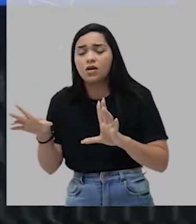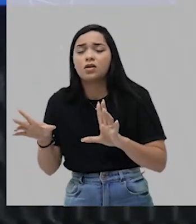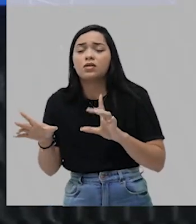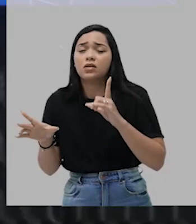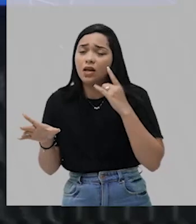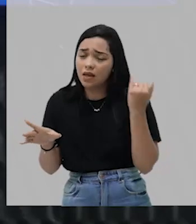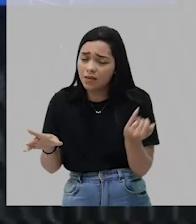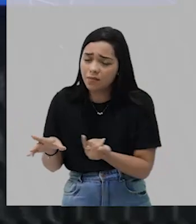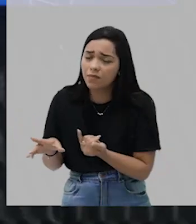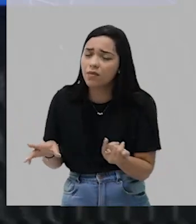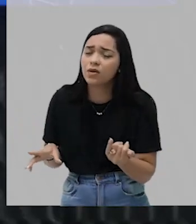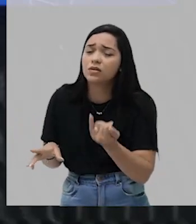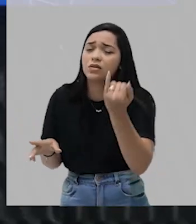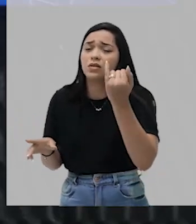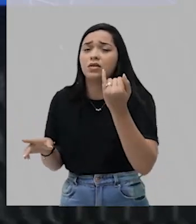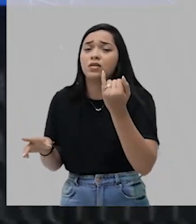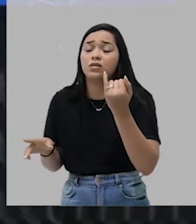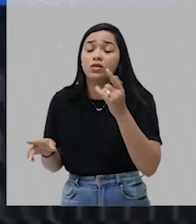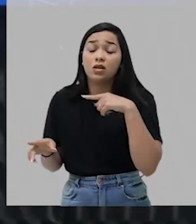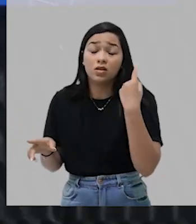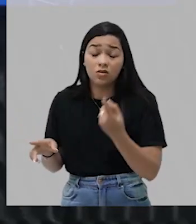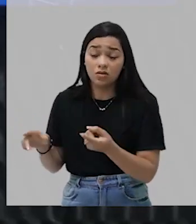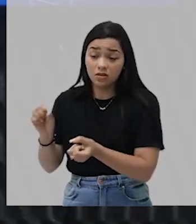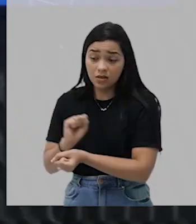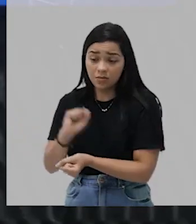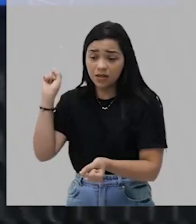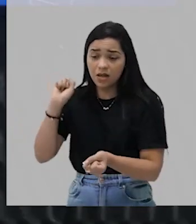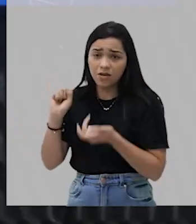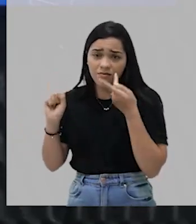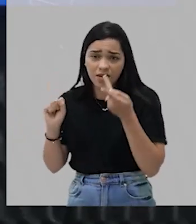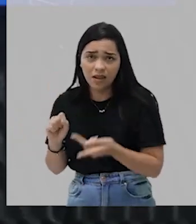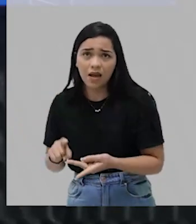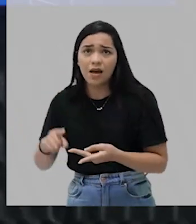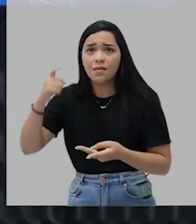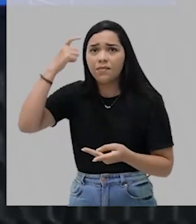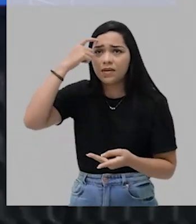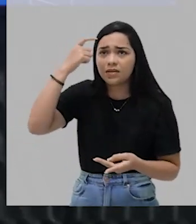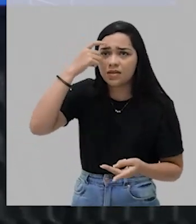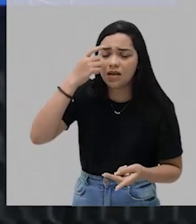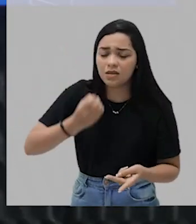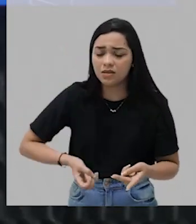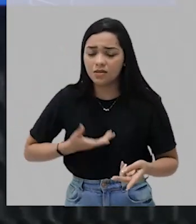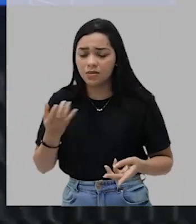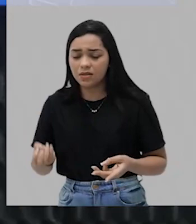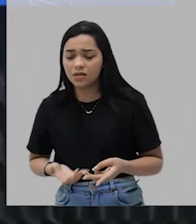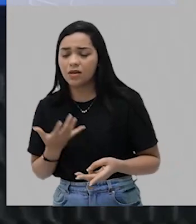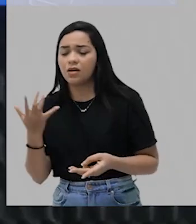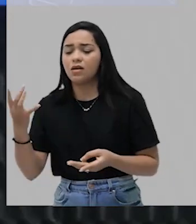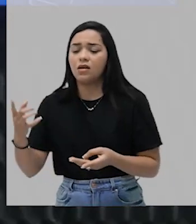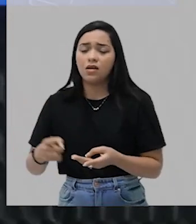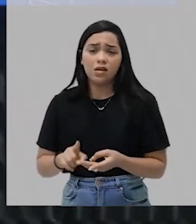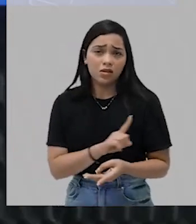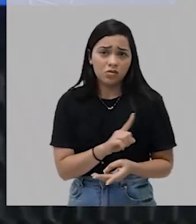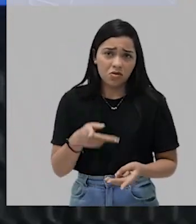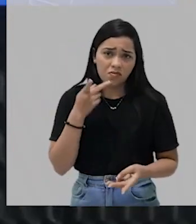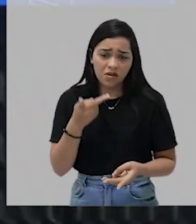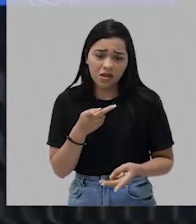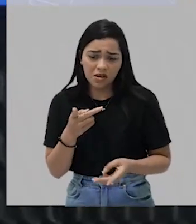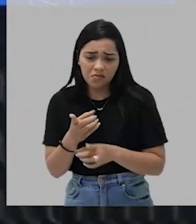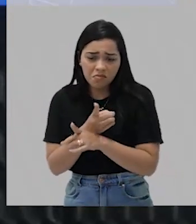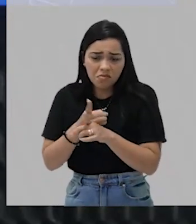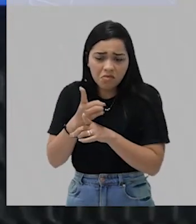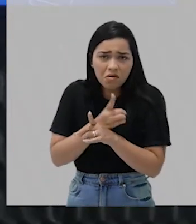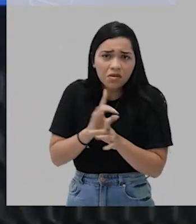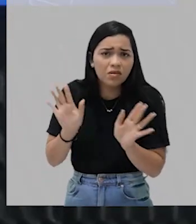são importantes. A nossa liberdade de falar, de pensar, e não de fazer fake